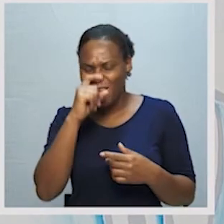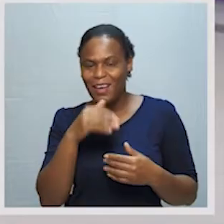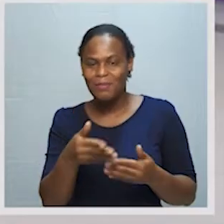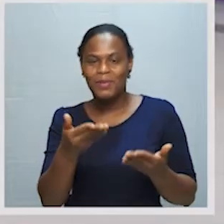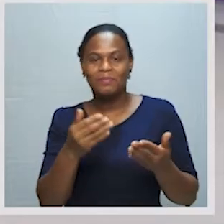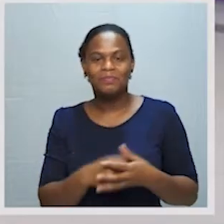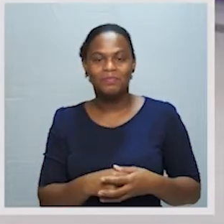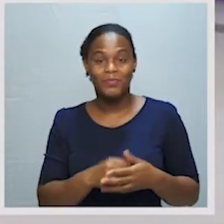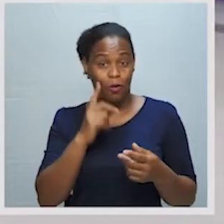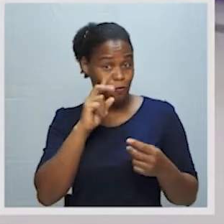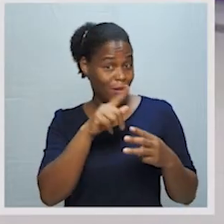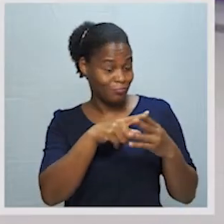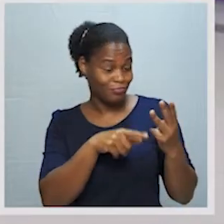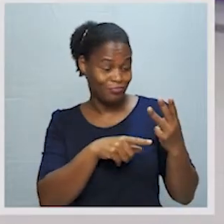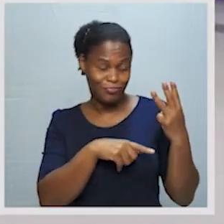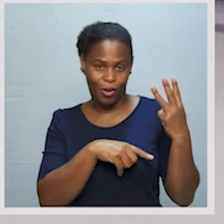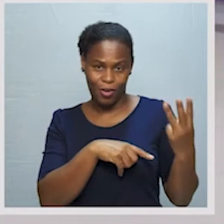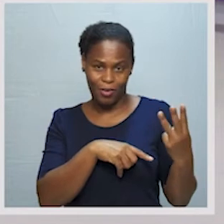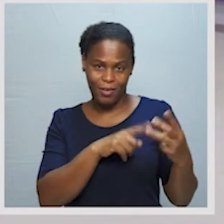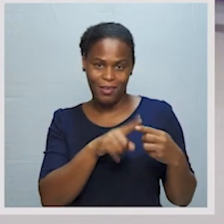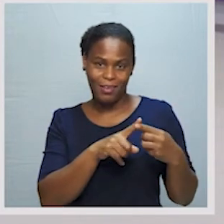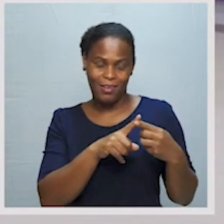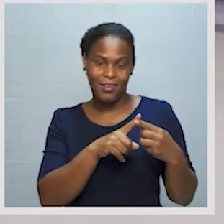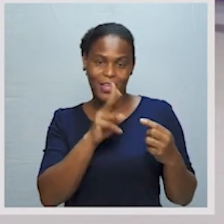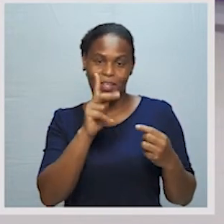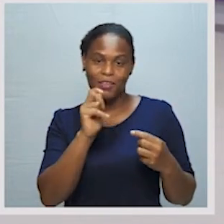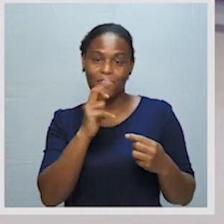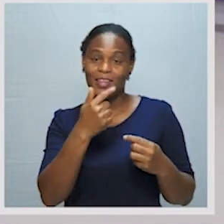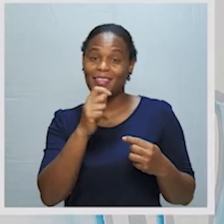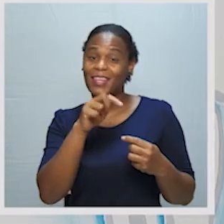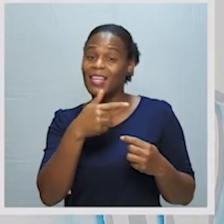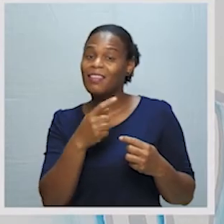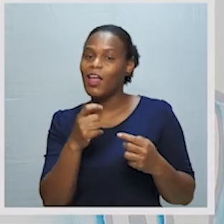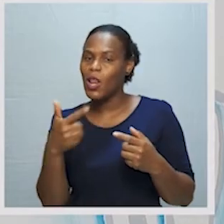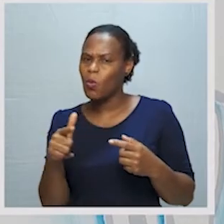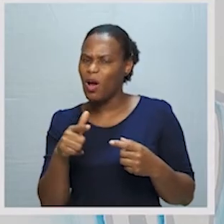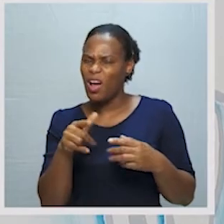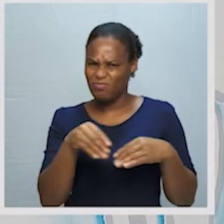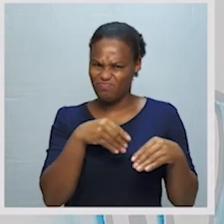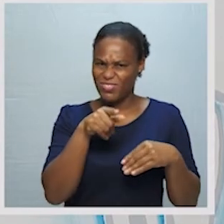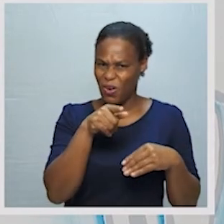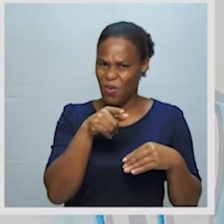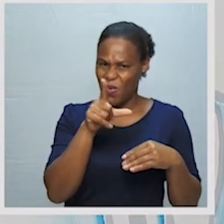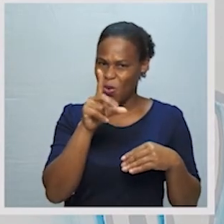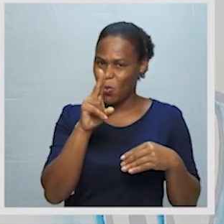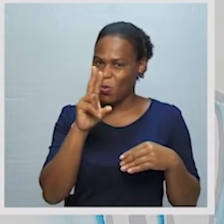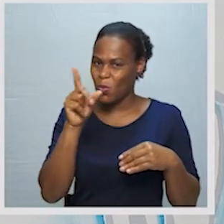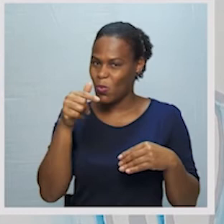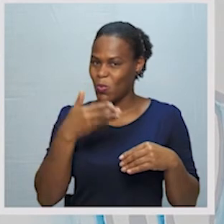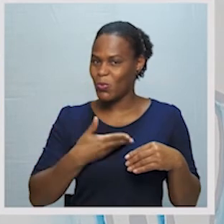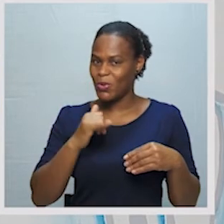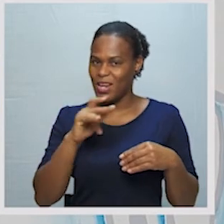recordar. Vimos 3 vertentes da língua. A vertente lúdica, será que é a vertente